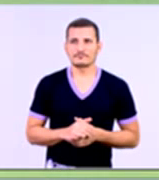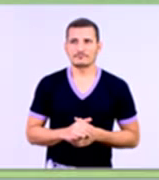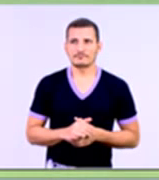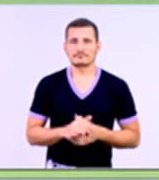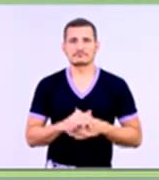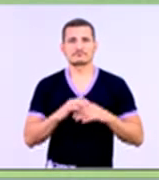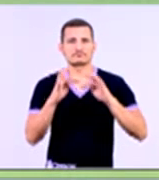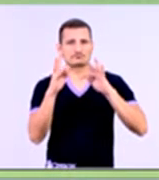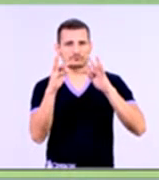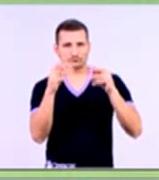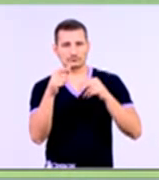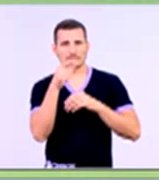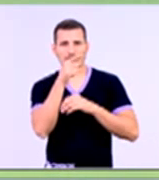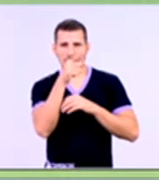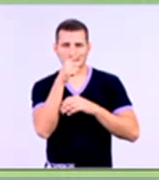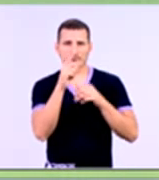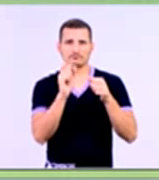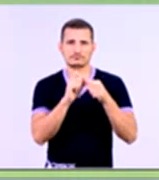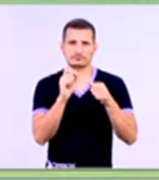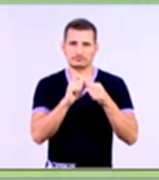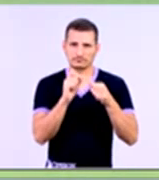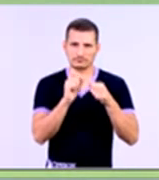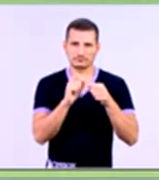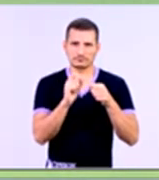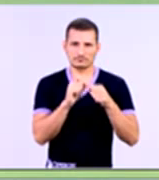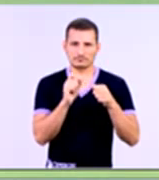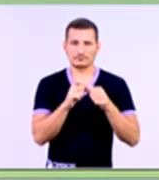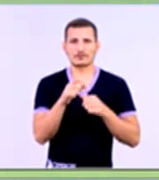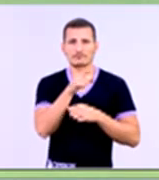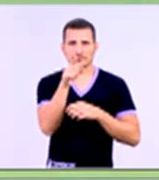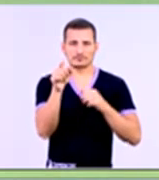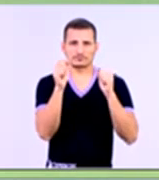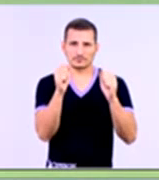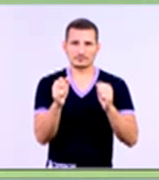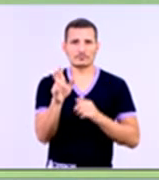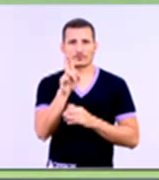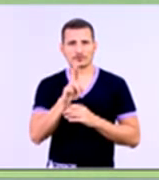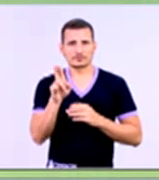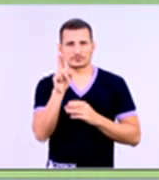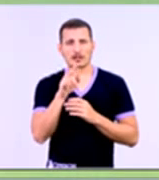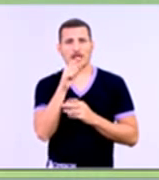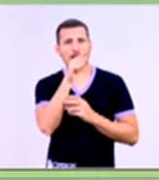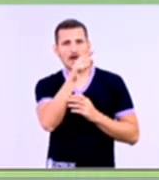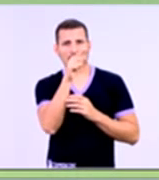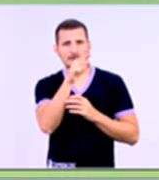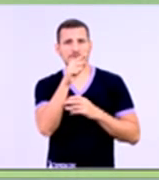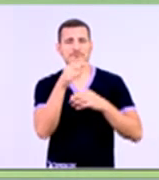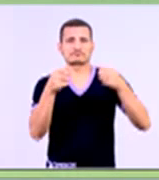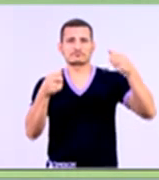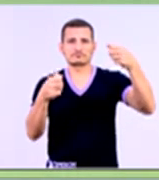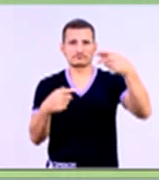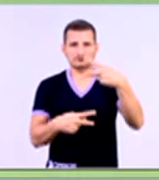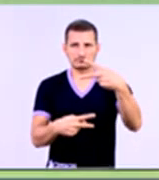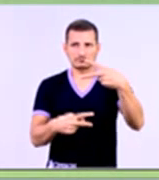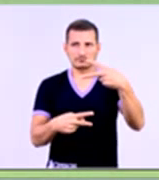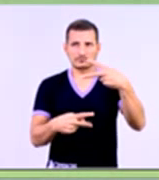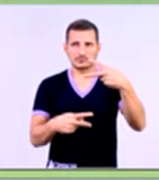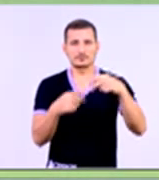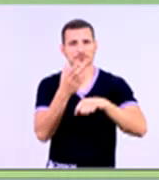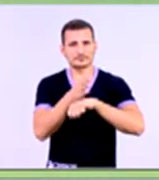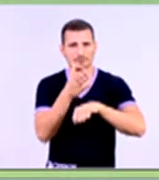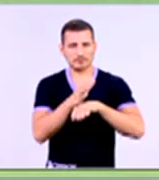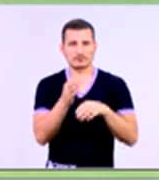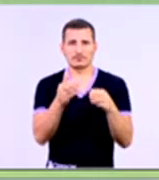aqui neste arquivo PHP, vocês poderão utilizar para a atividade. Eu peço a